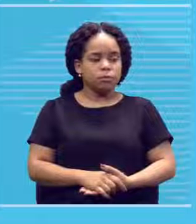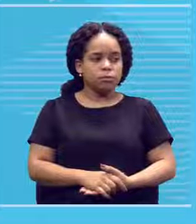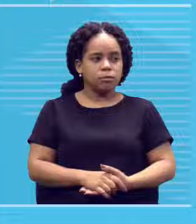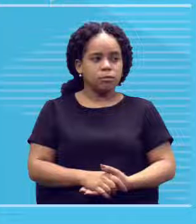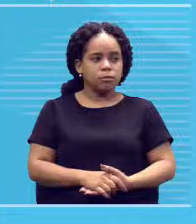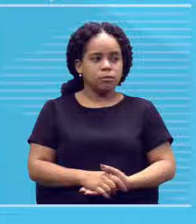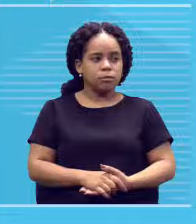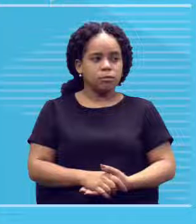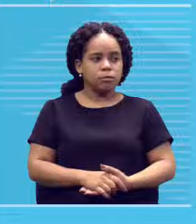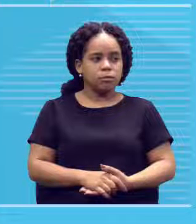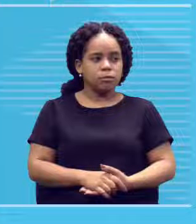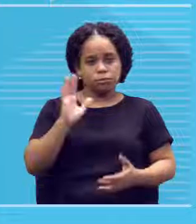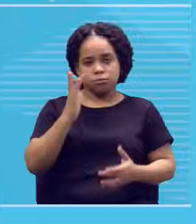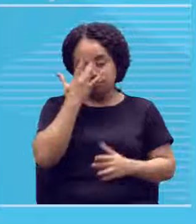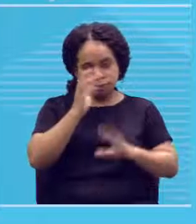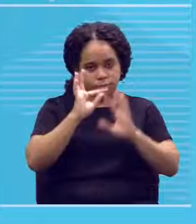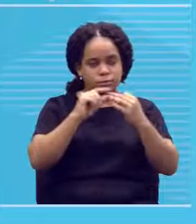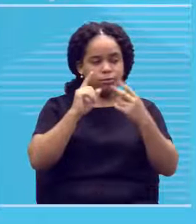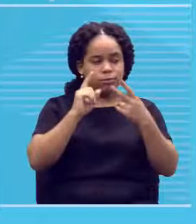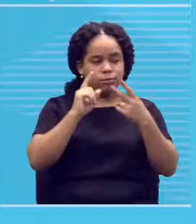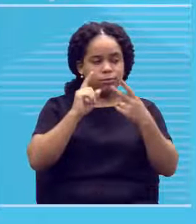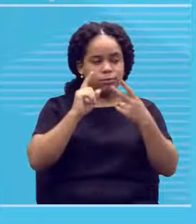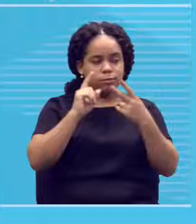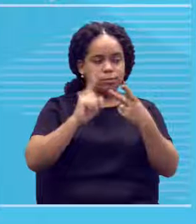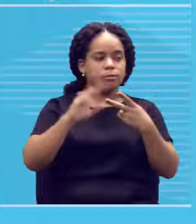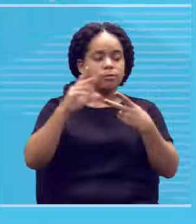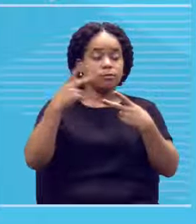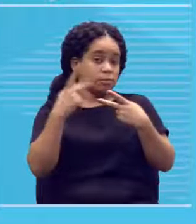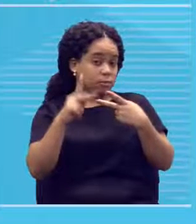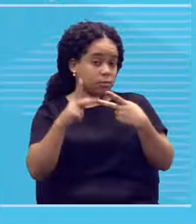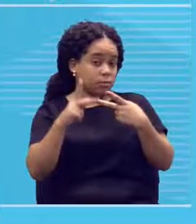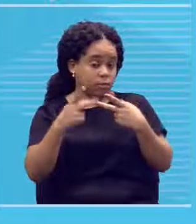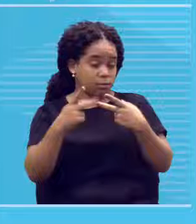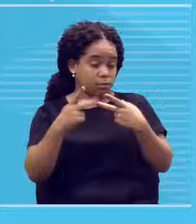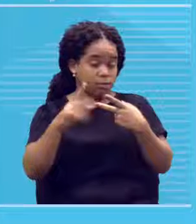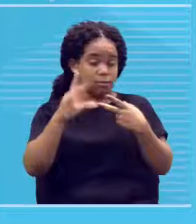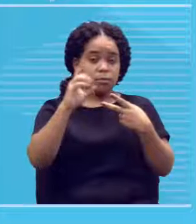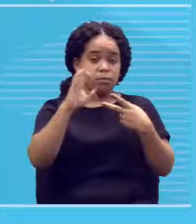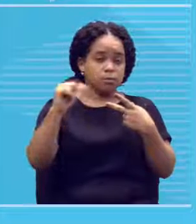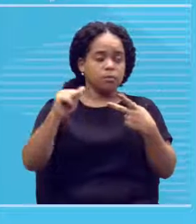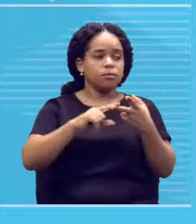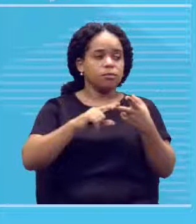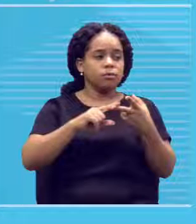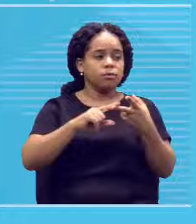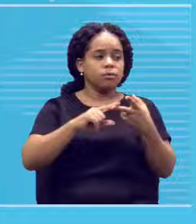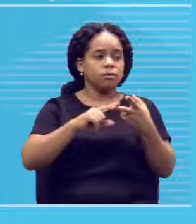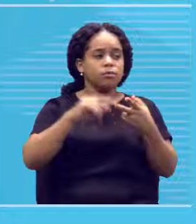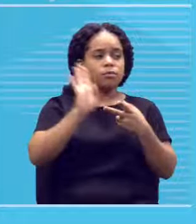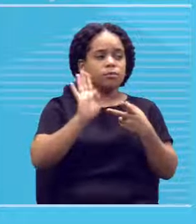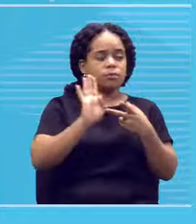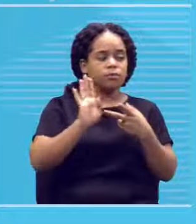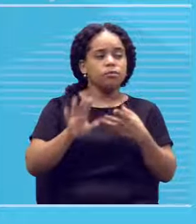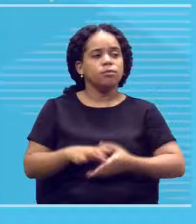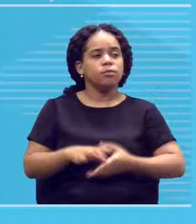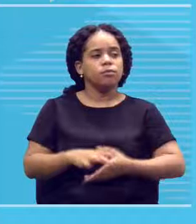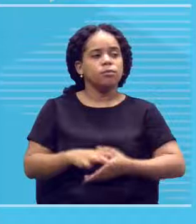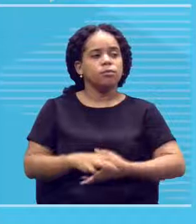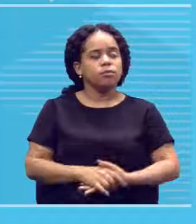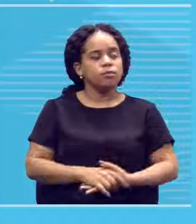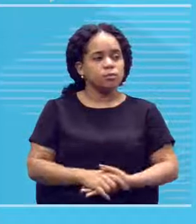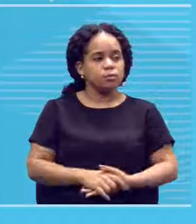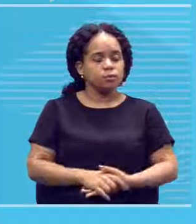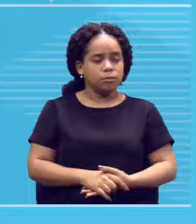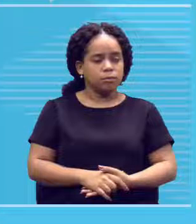já se até decorada aqui ó o dela né dela é da chuva também